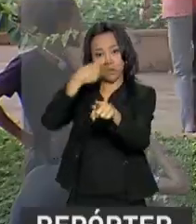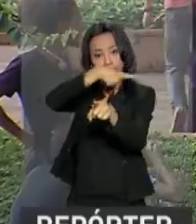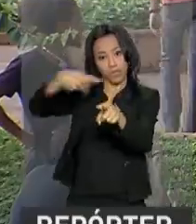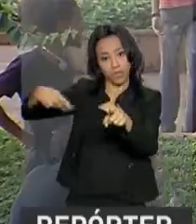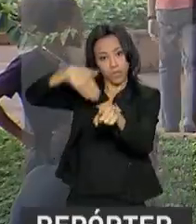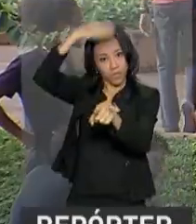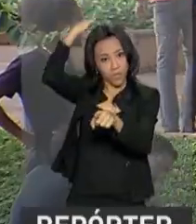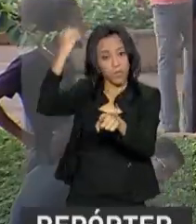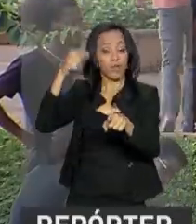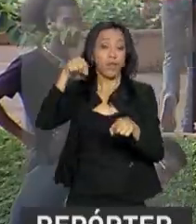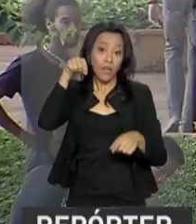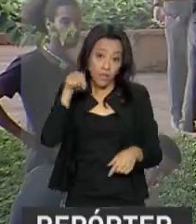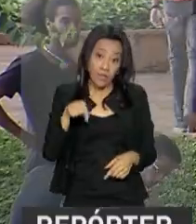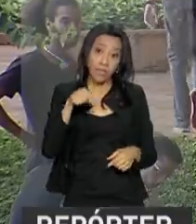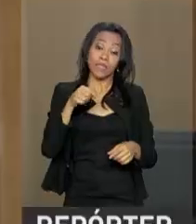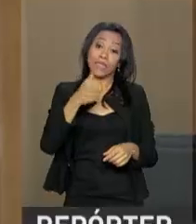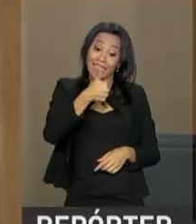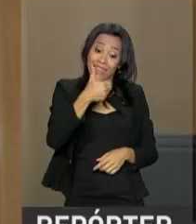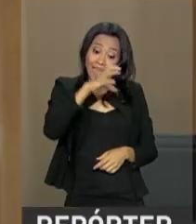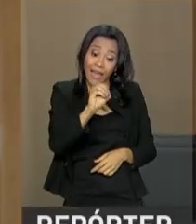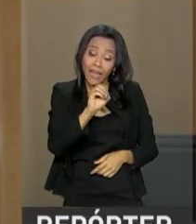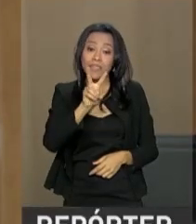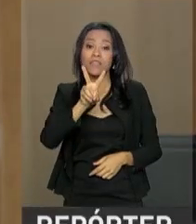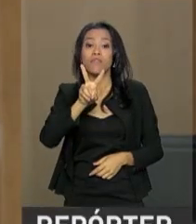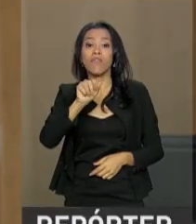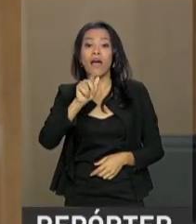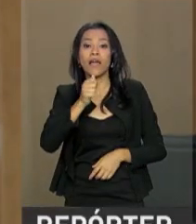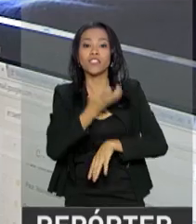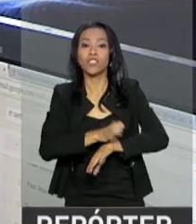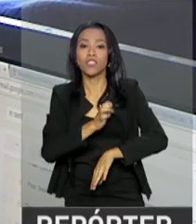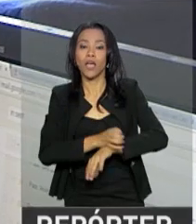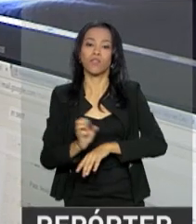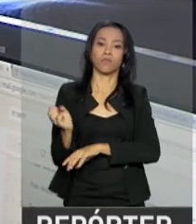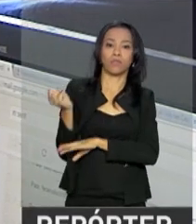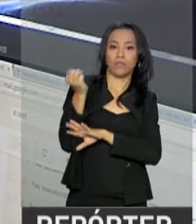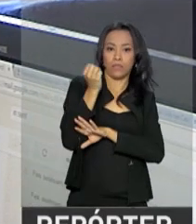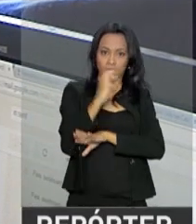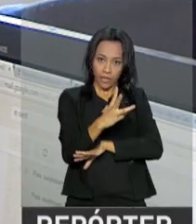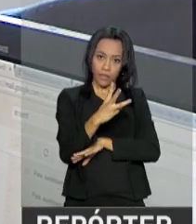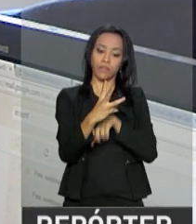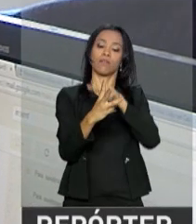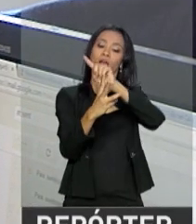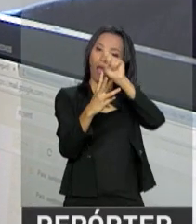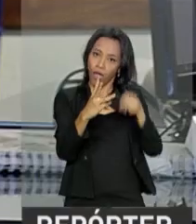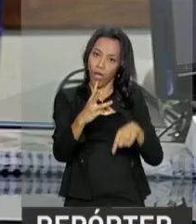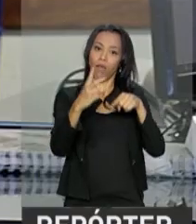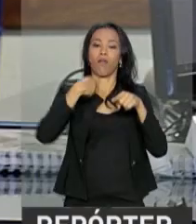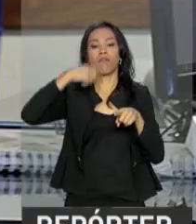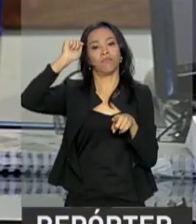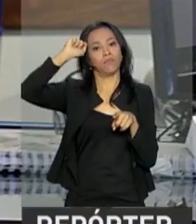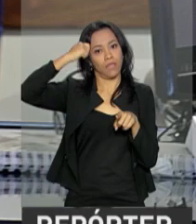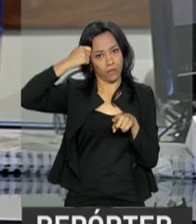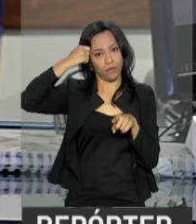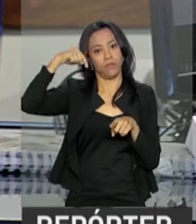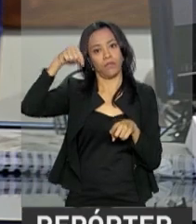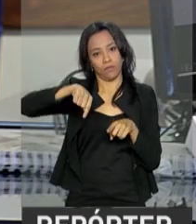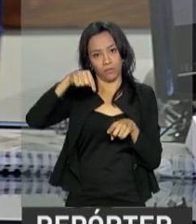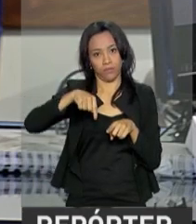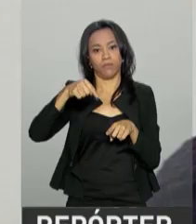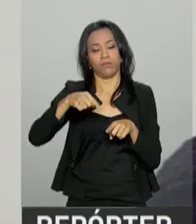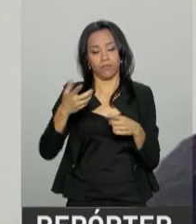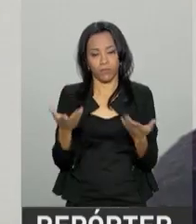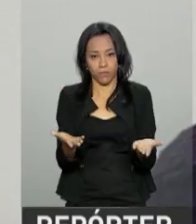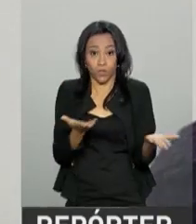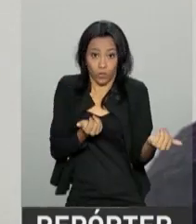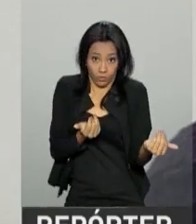Com a iniciativa, 3 em cada 10 vagas de estágio em toda a administração pública federal deverão ser